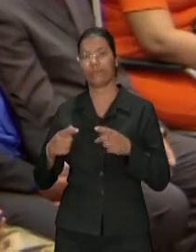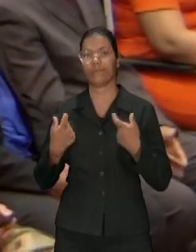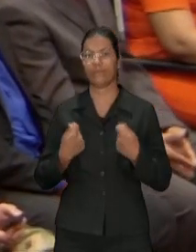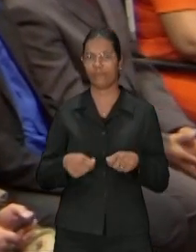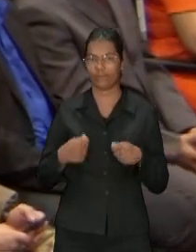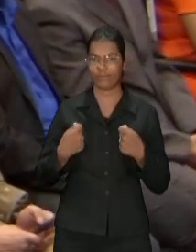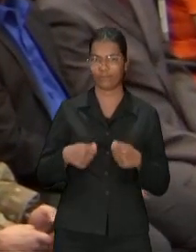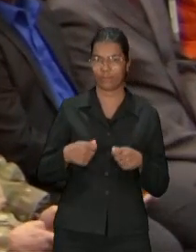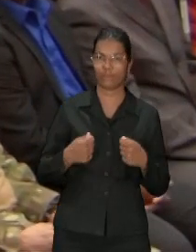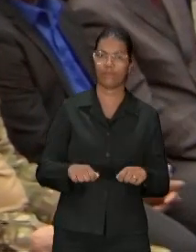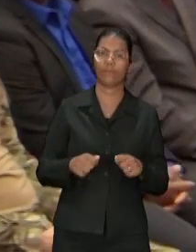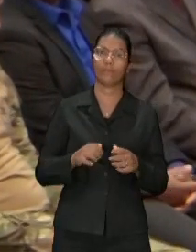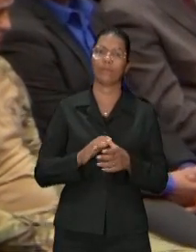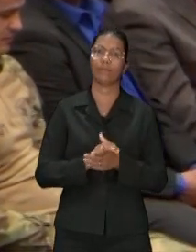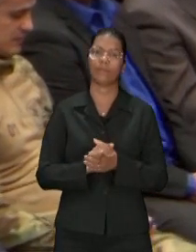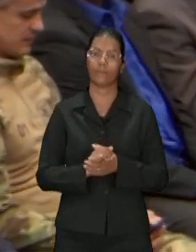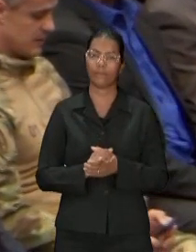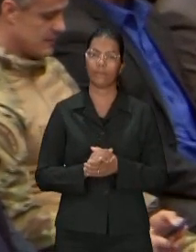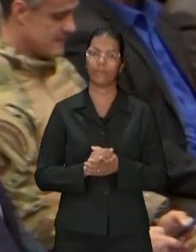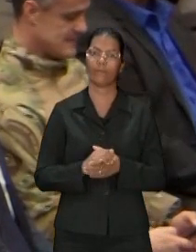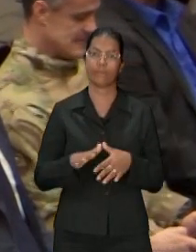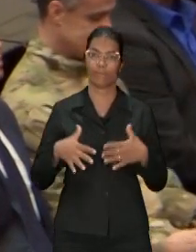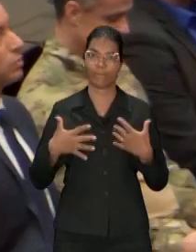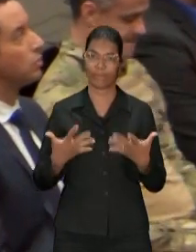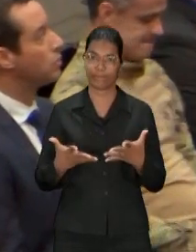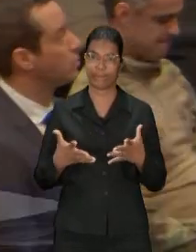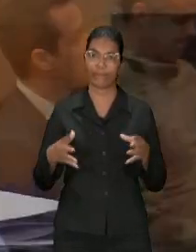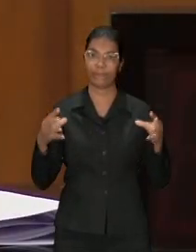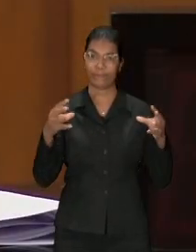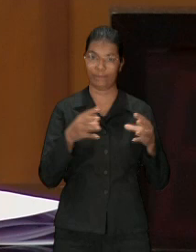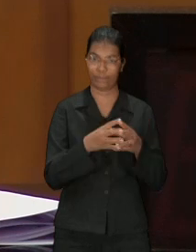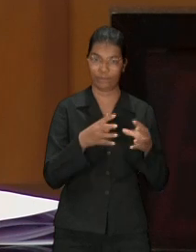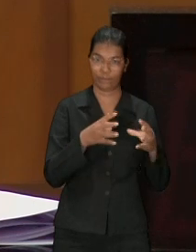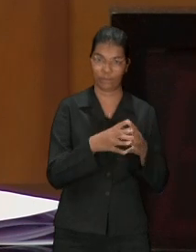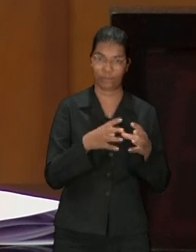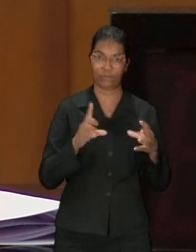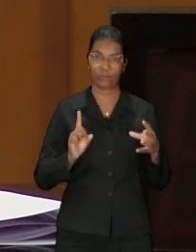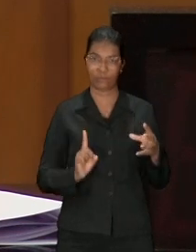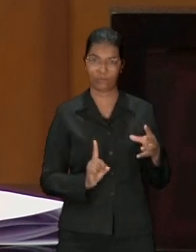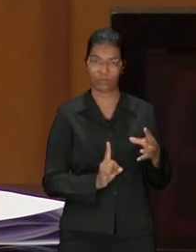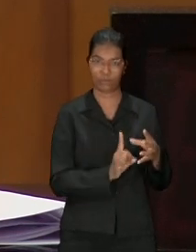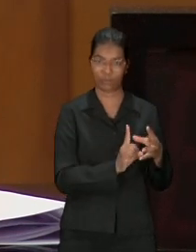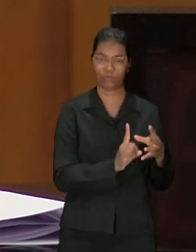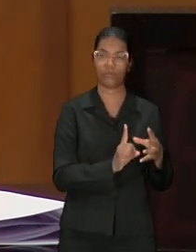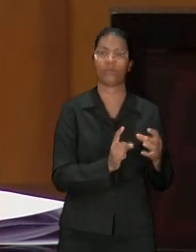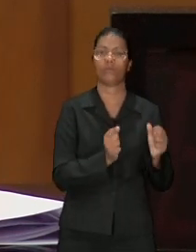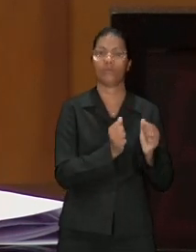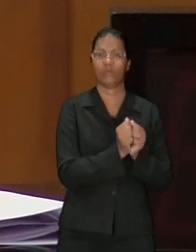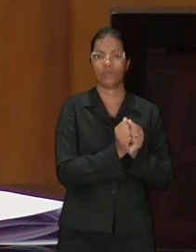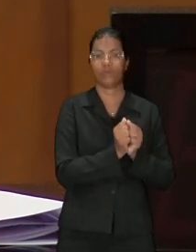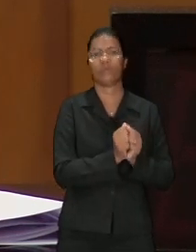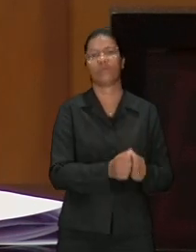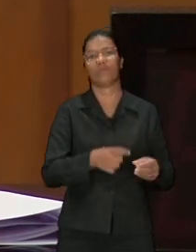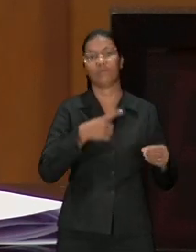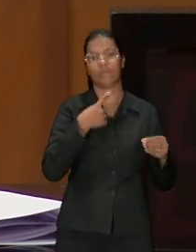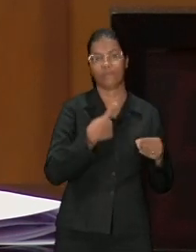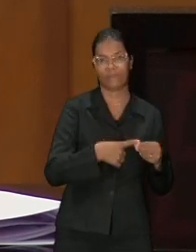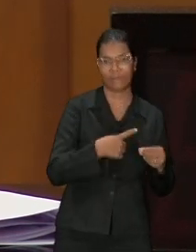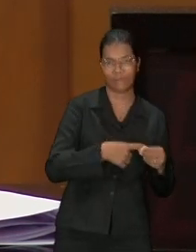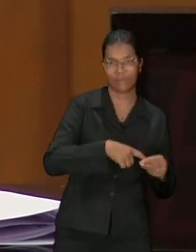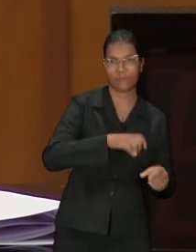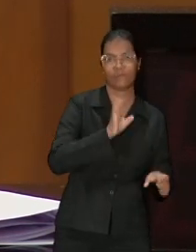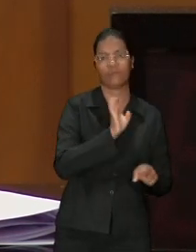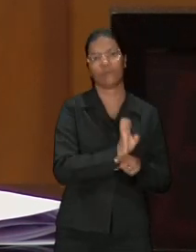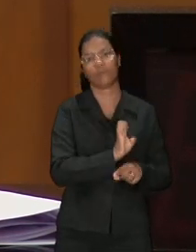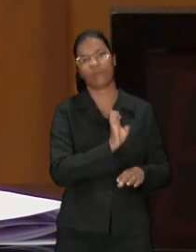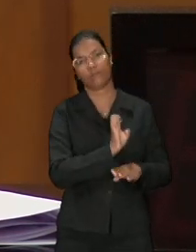grande e complexo organismo que é a coletividade, a nação, o Estado, o município, para cujo